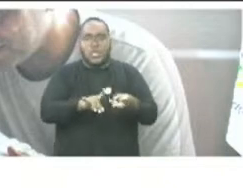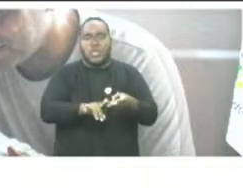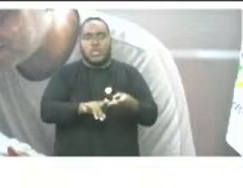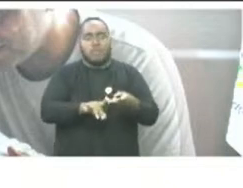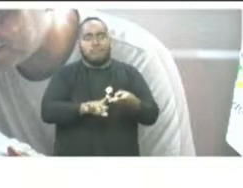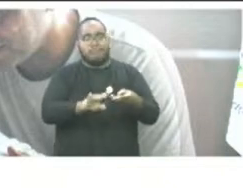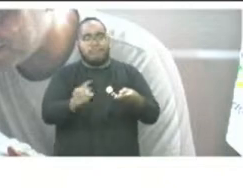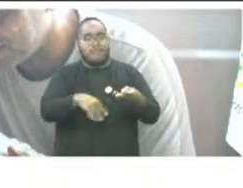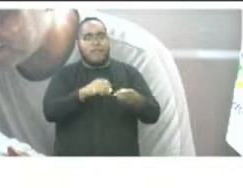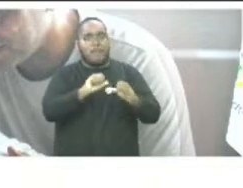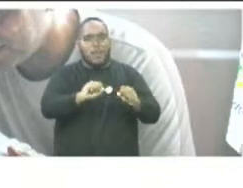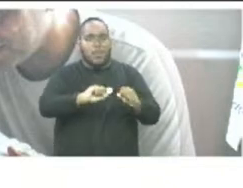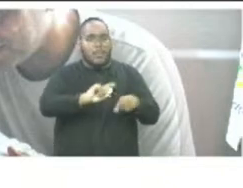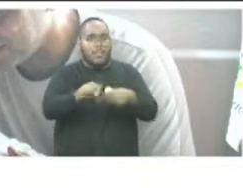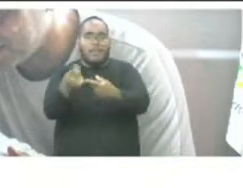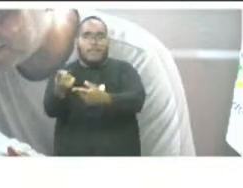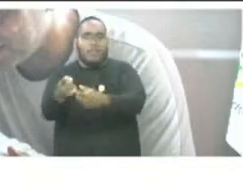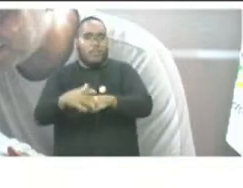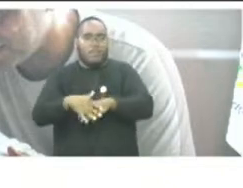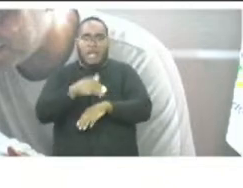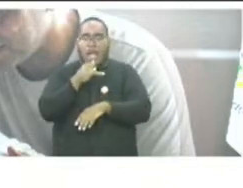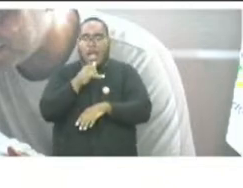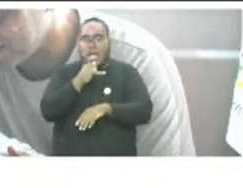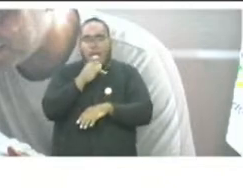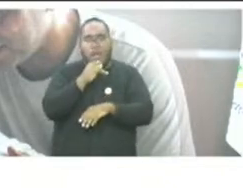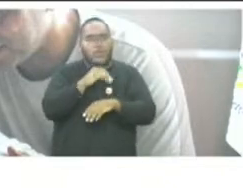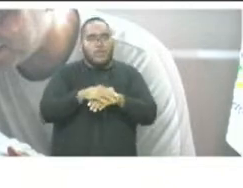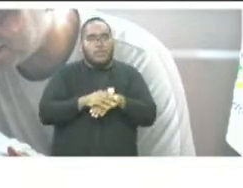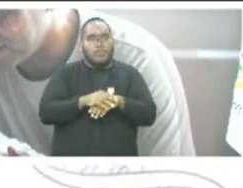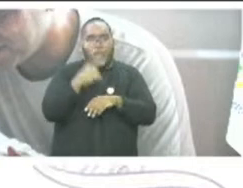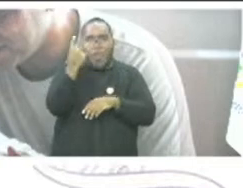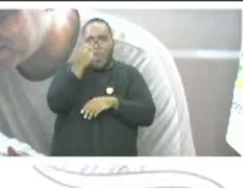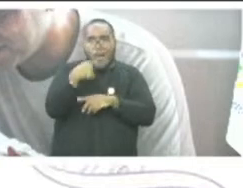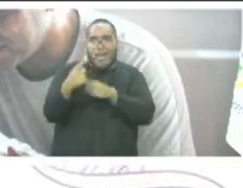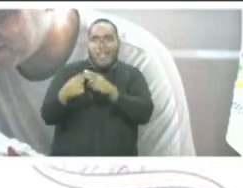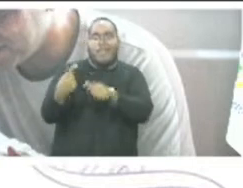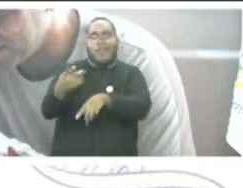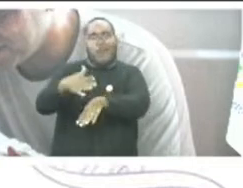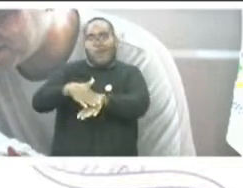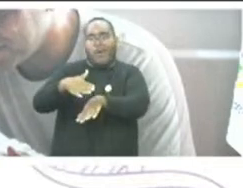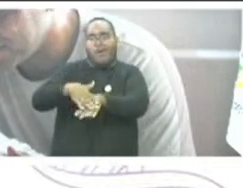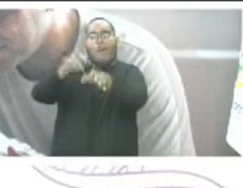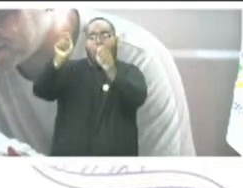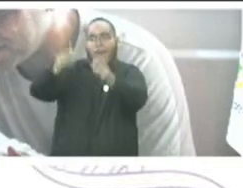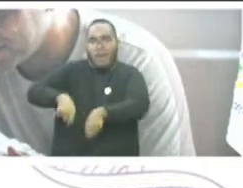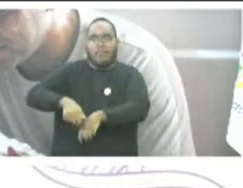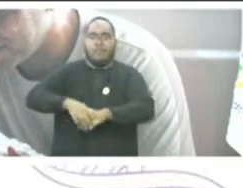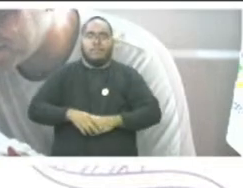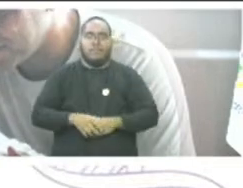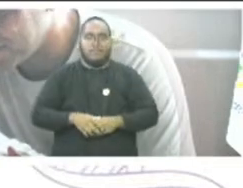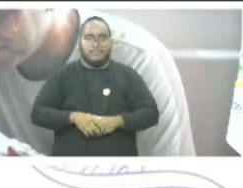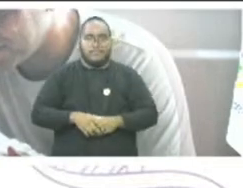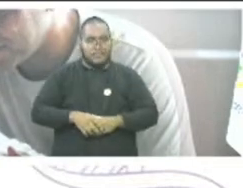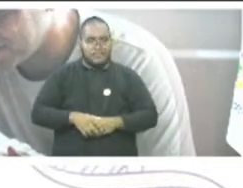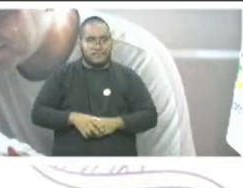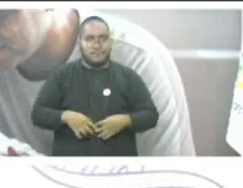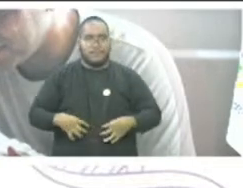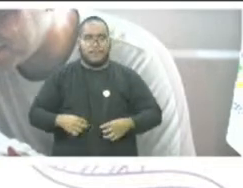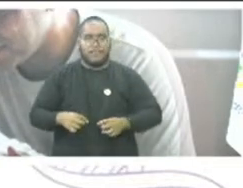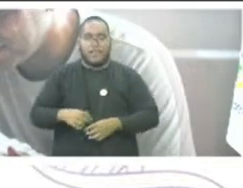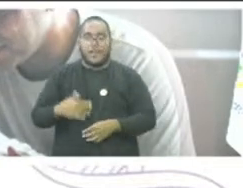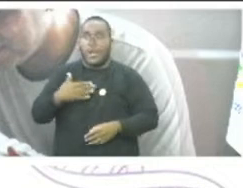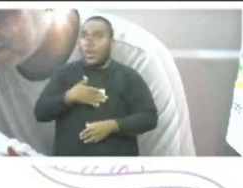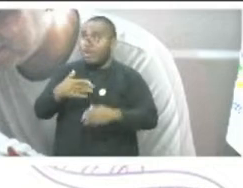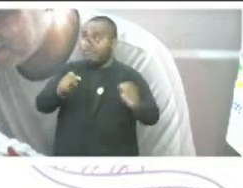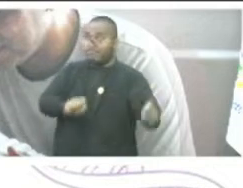a gente fizer 1 hora depois, se esse bebê estiver clinicamente bem. Eu gosto muito de trazer essa